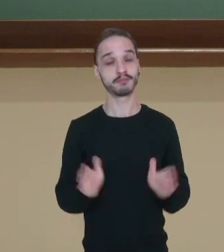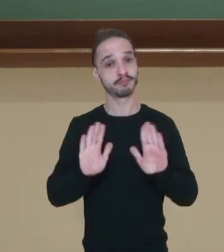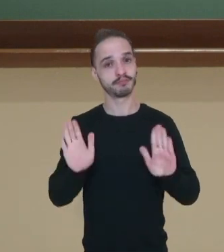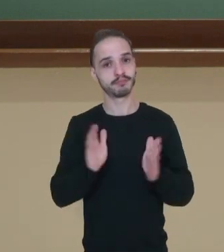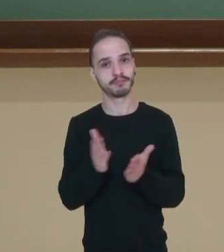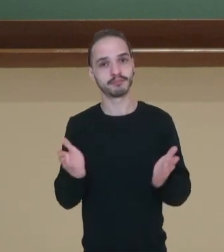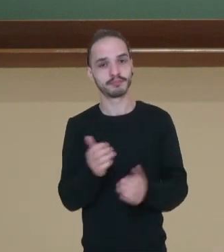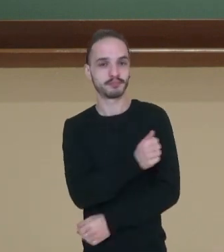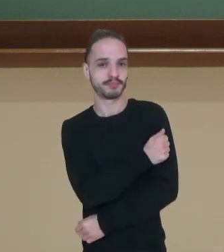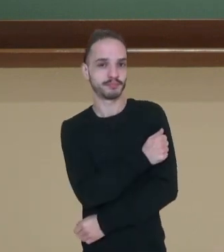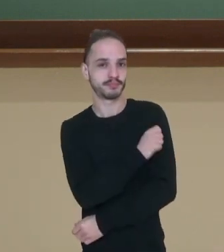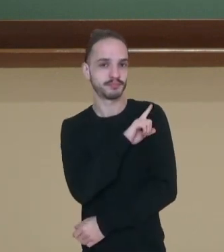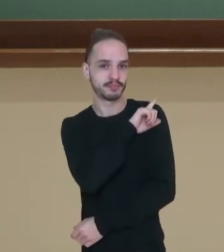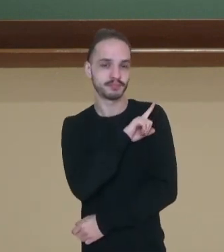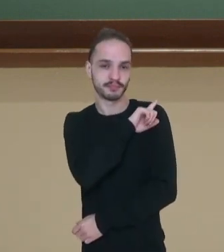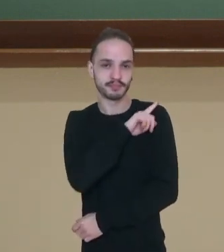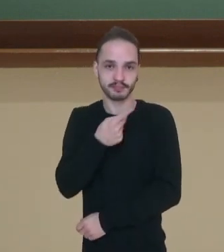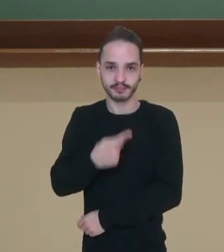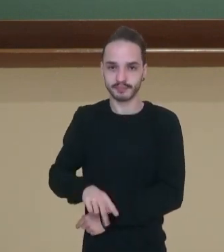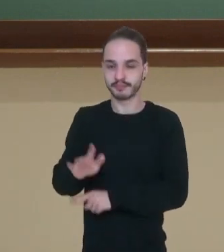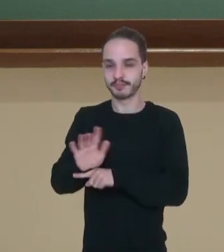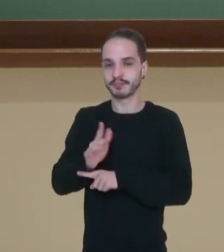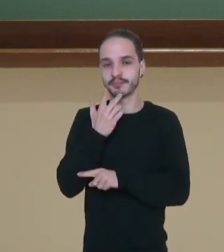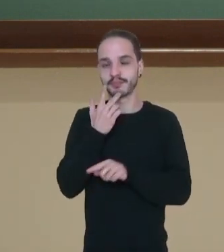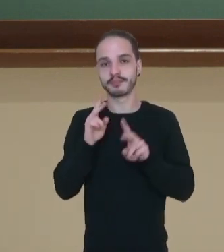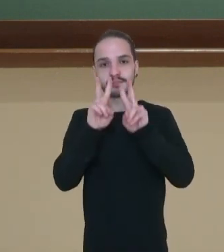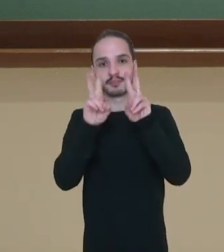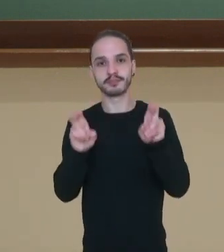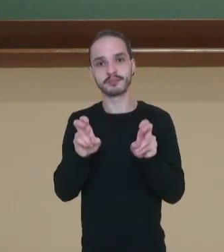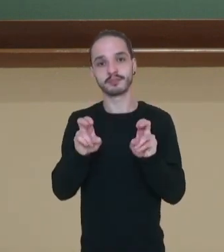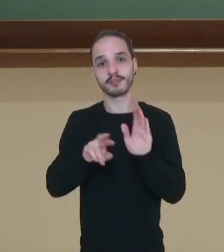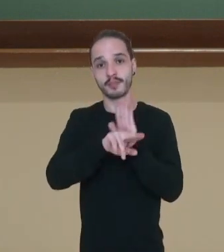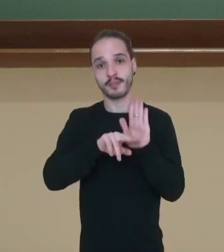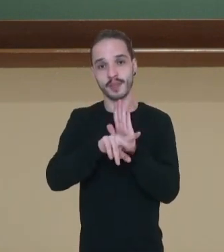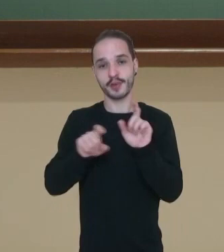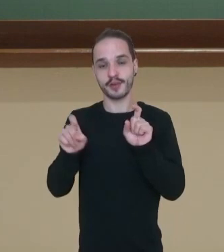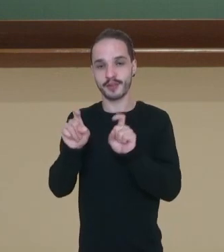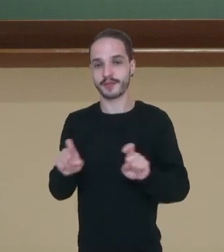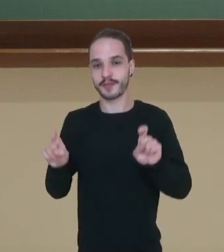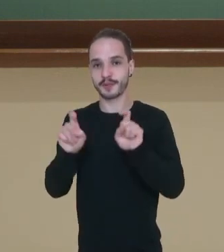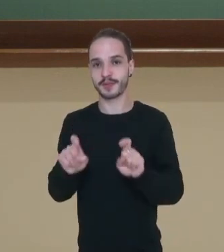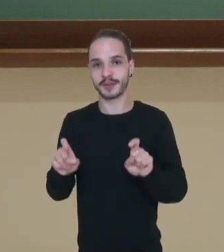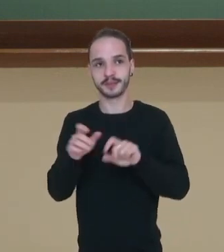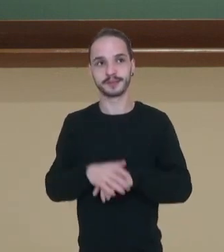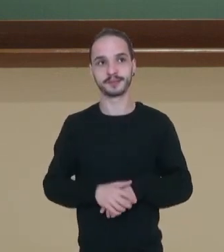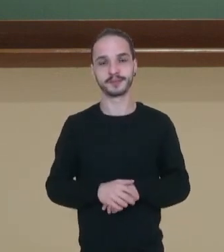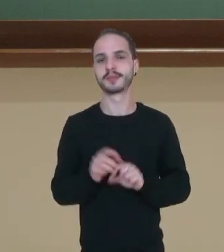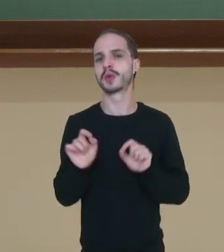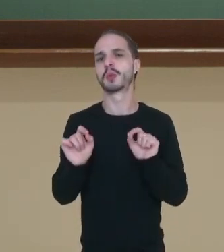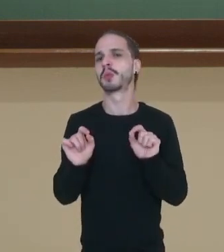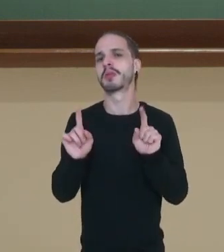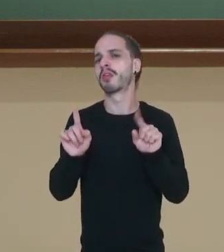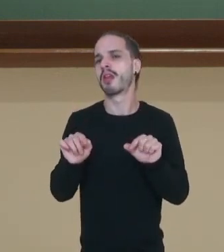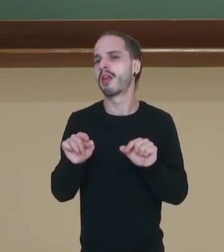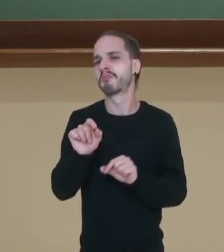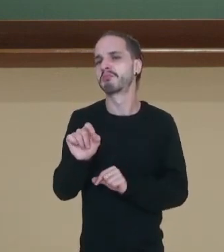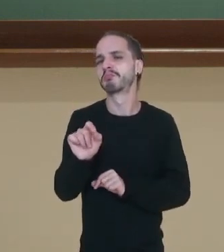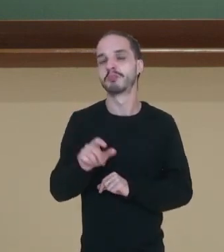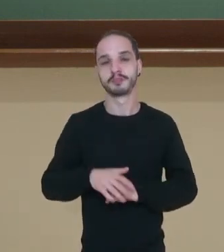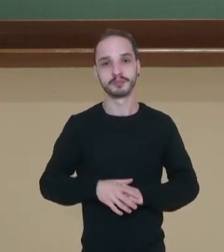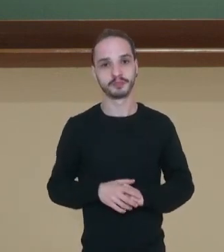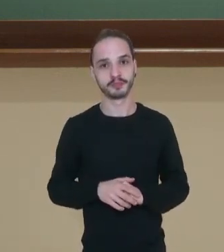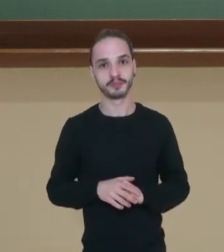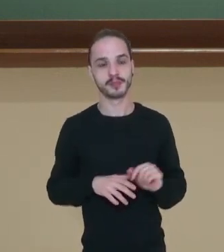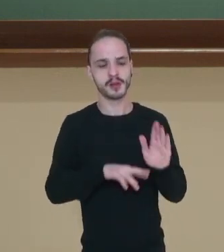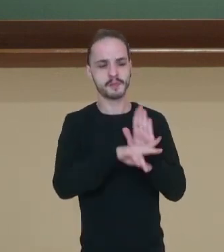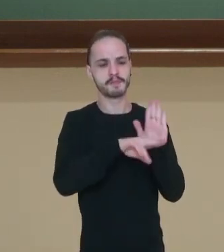Olá, estudantes da primeira série. Nesse vídeo nós vamos falar sobre bioinformática. Então, olha, o que é a bioinformática? Qual que é a ideia